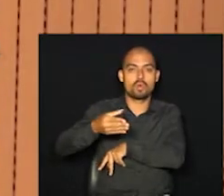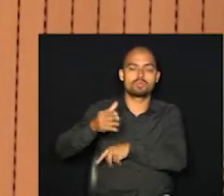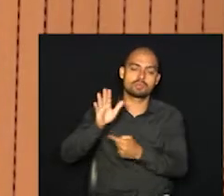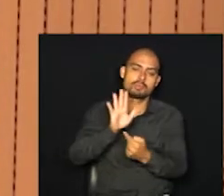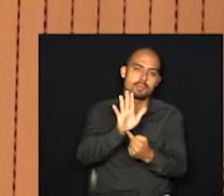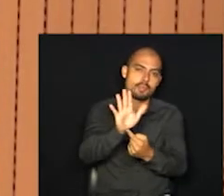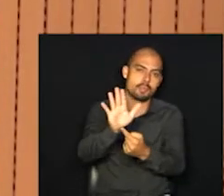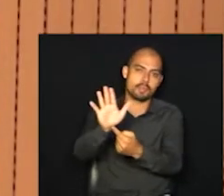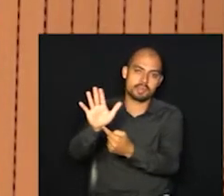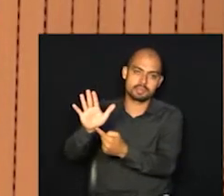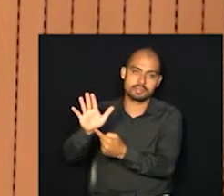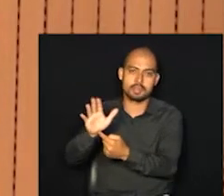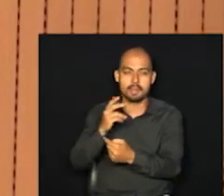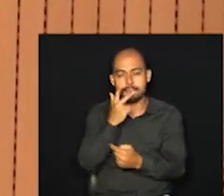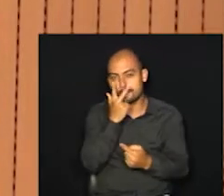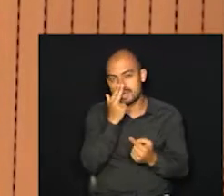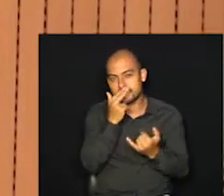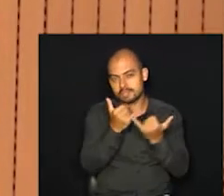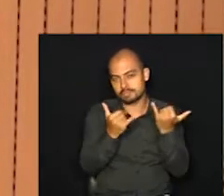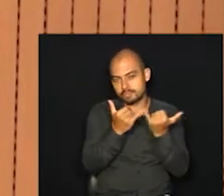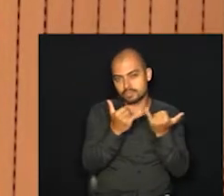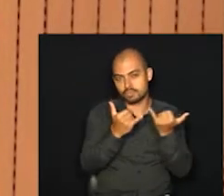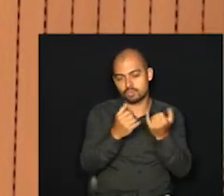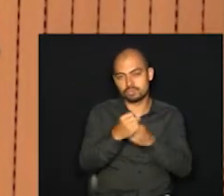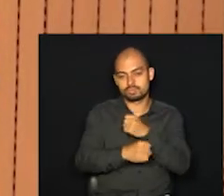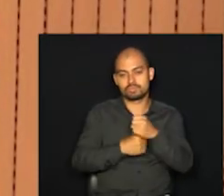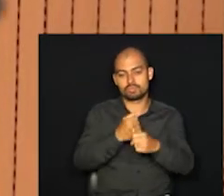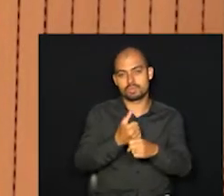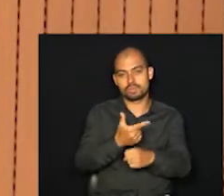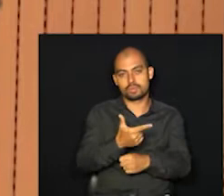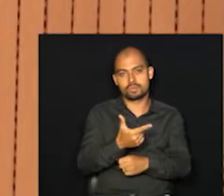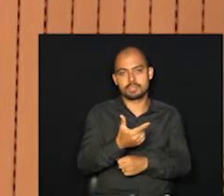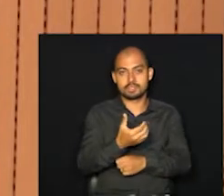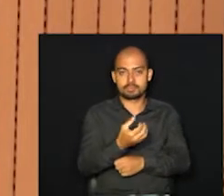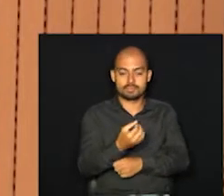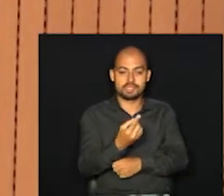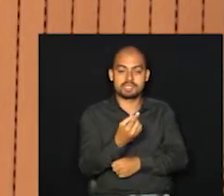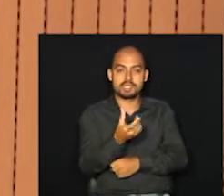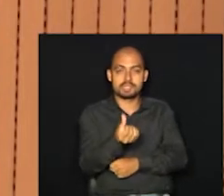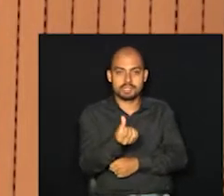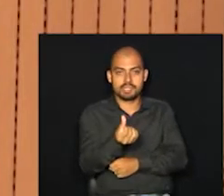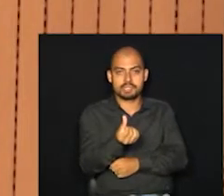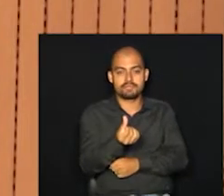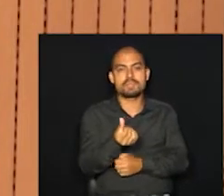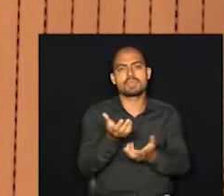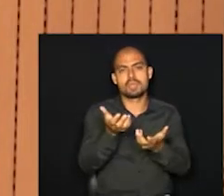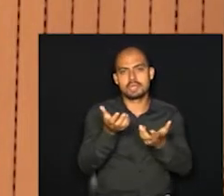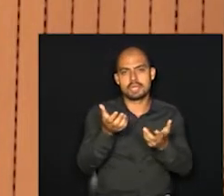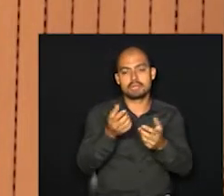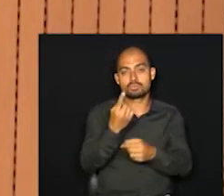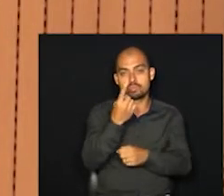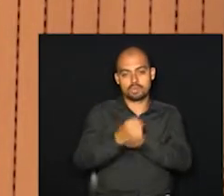termos do projeto de 16, porque temos a obrigação de estipular. Vamos fazer por